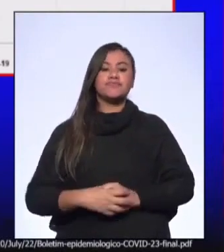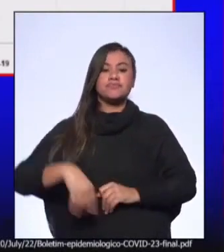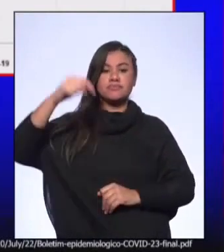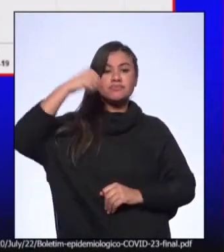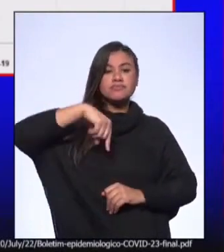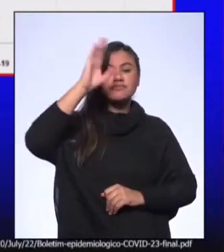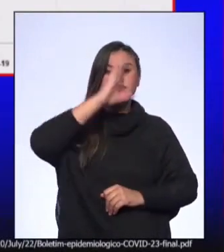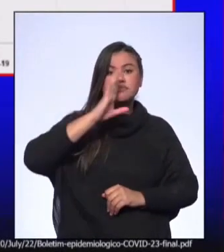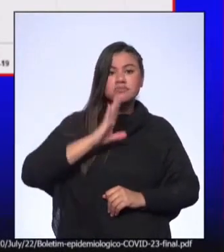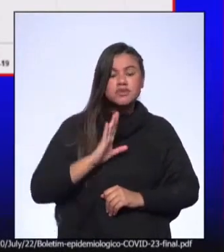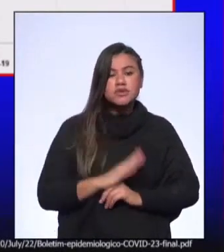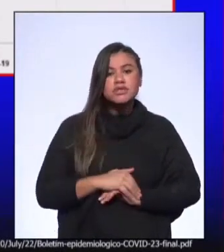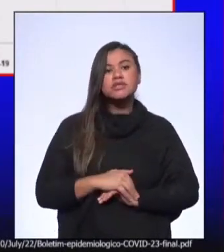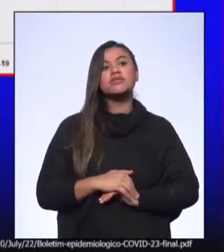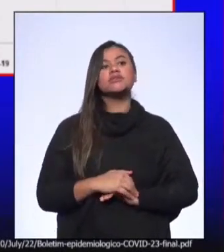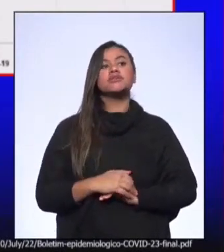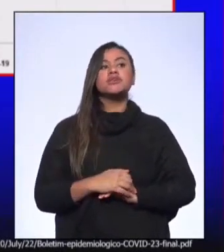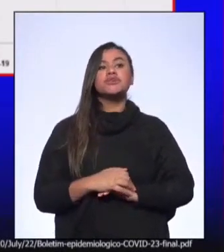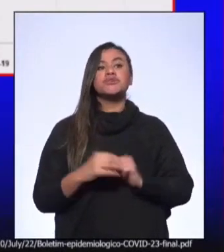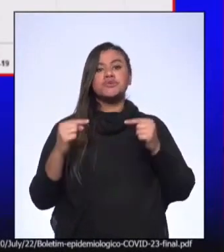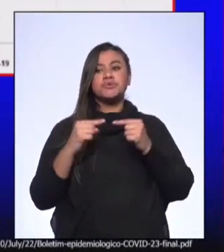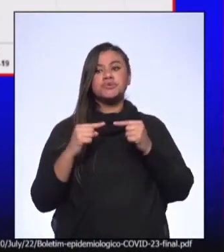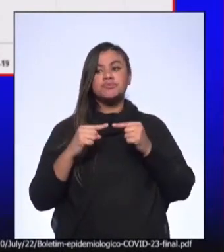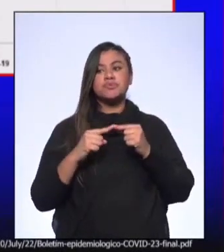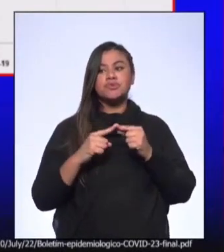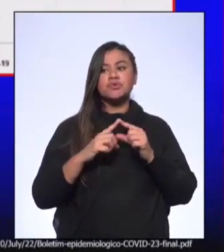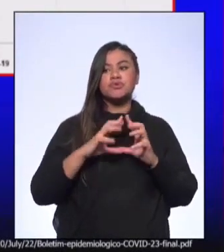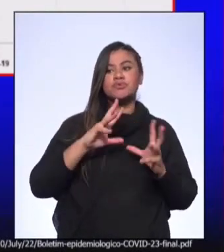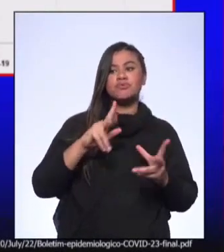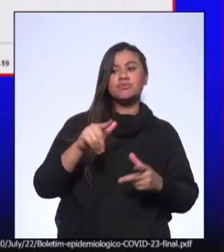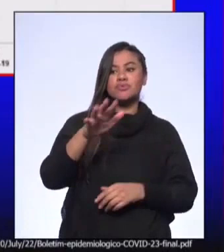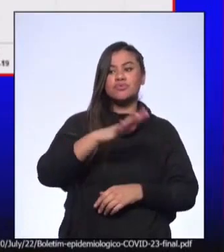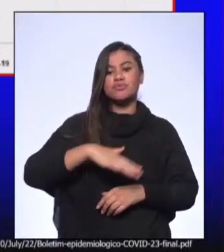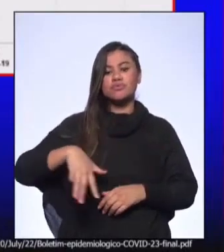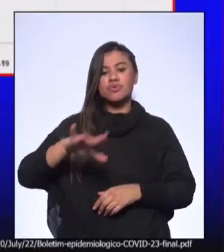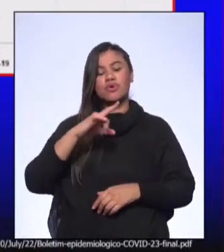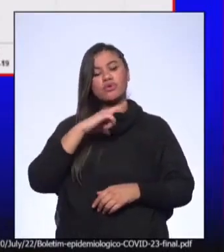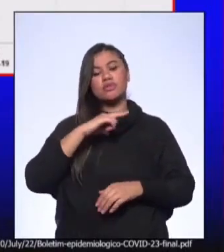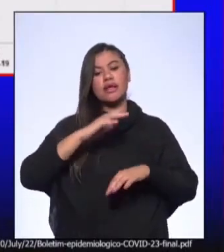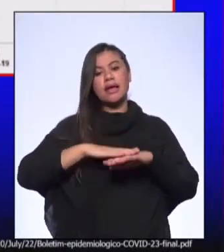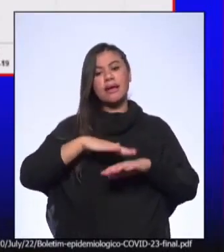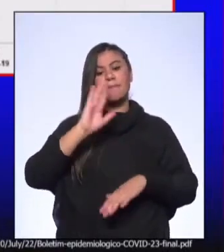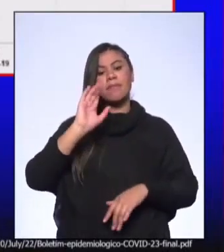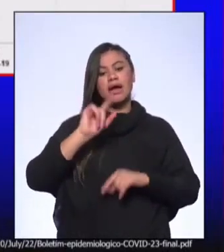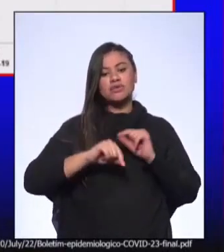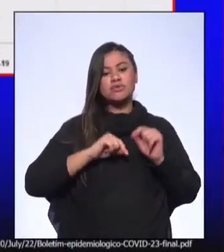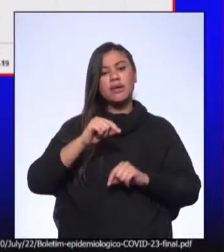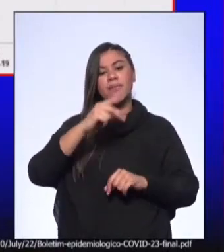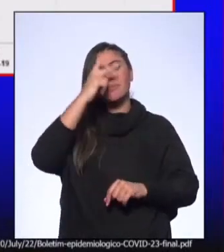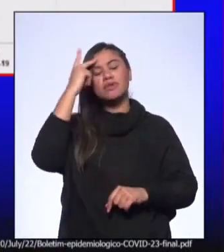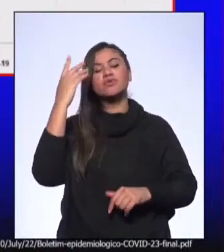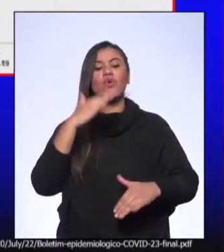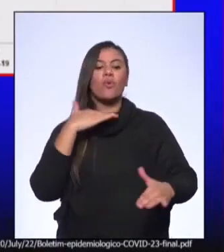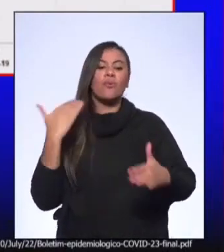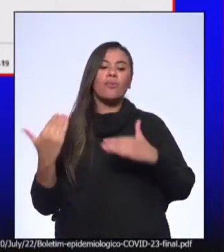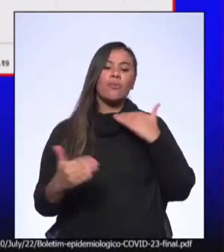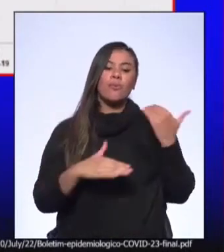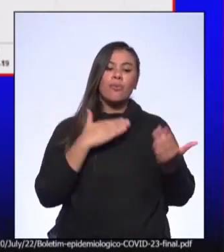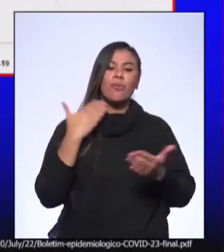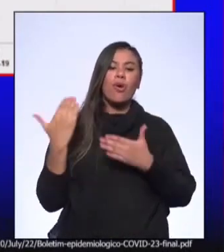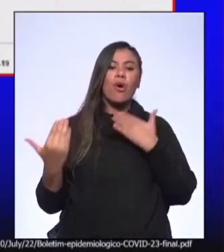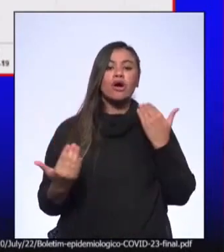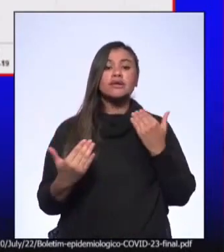exemplo do que vem sendo visto em outras partes do mundo, há uma tendência de maior número de mortes em indivíduos do